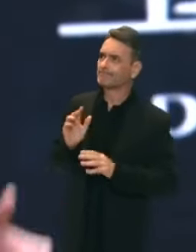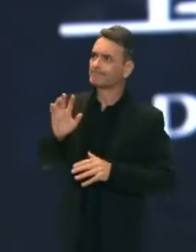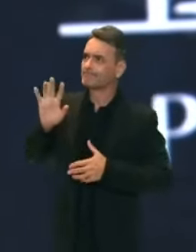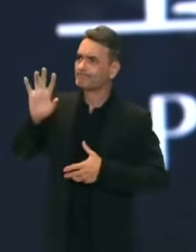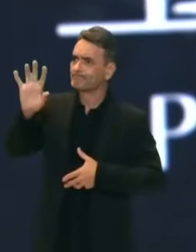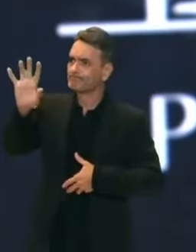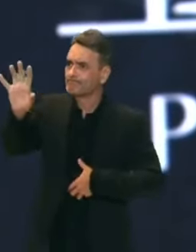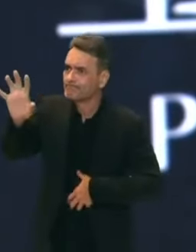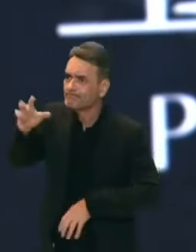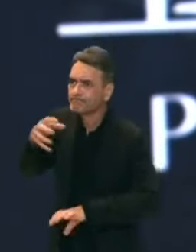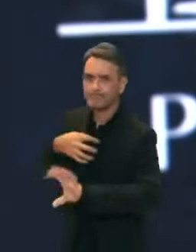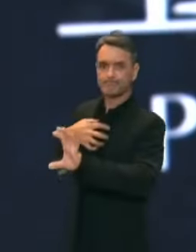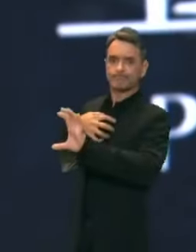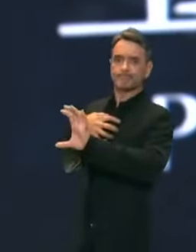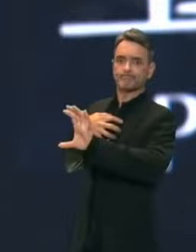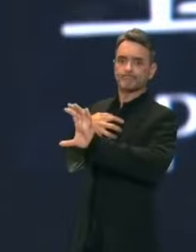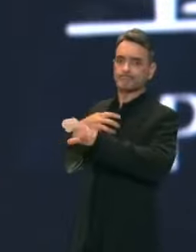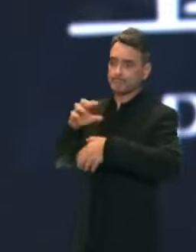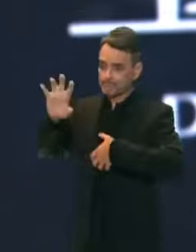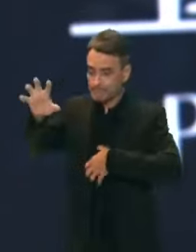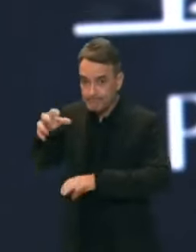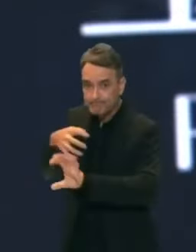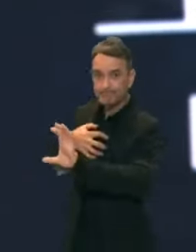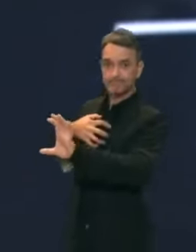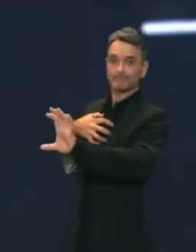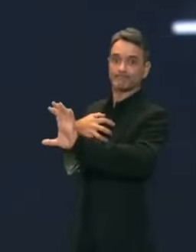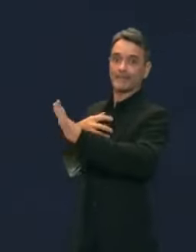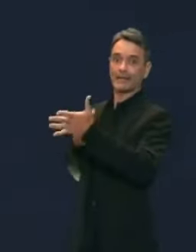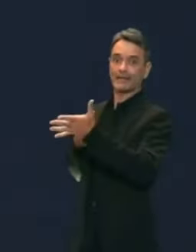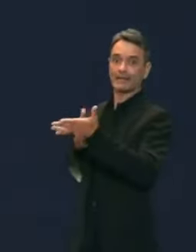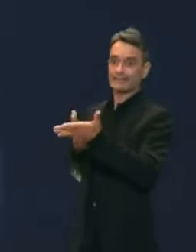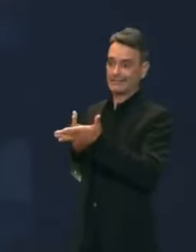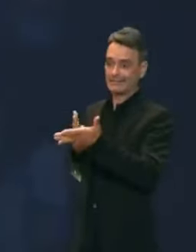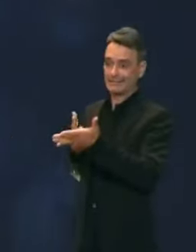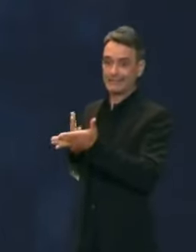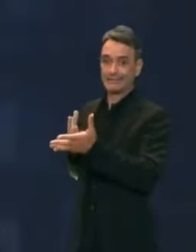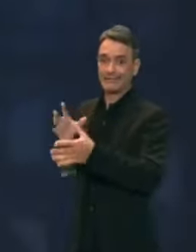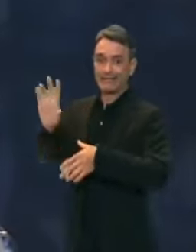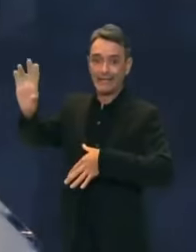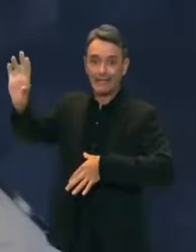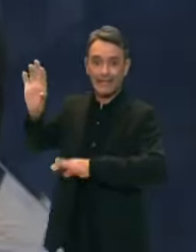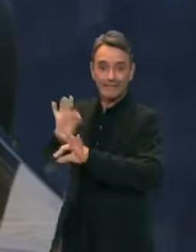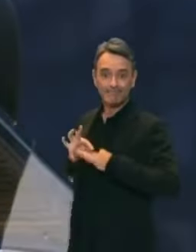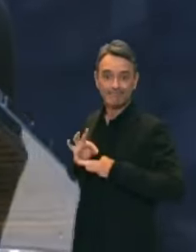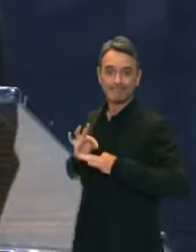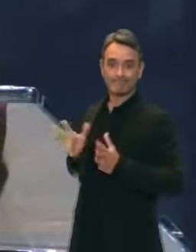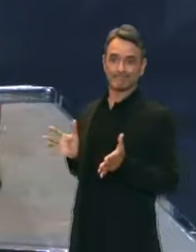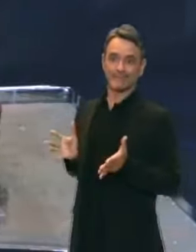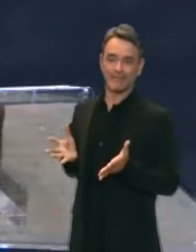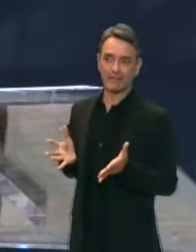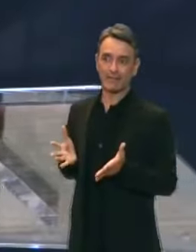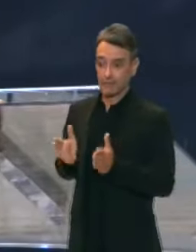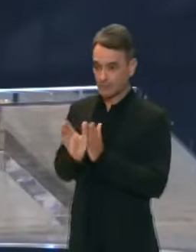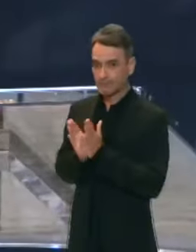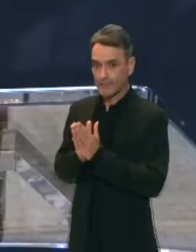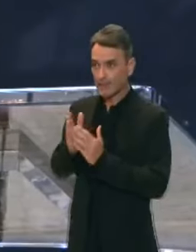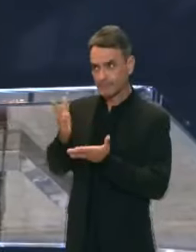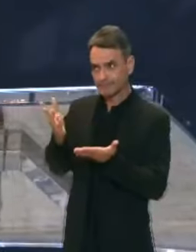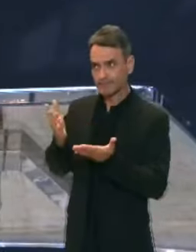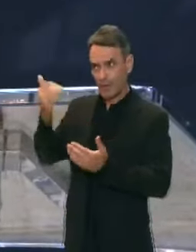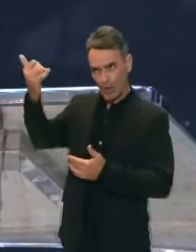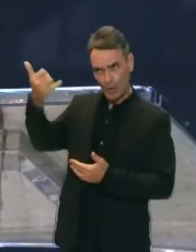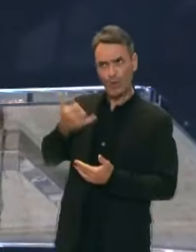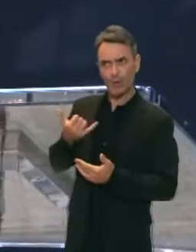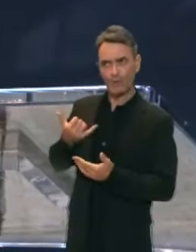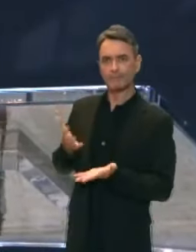exato momento. E ali, quando o Senhor ouve a nossa oração, Ele atende não porque nós estamos